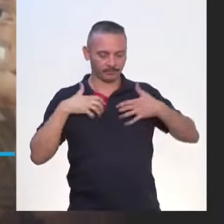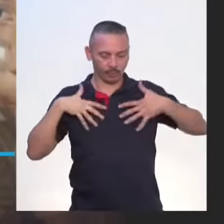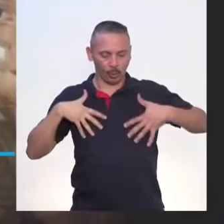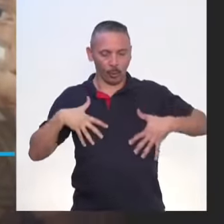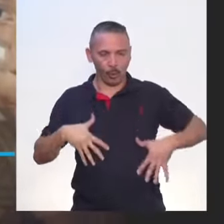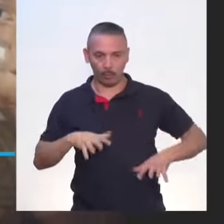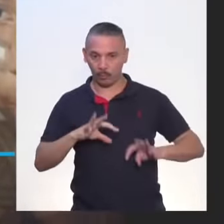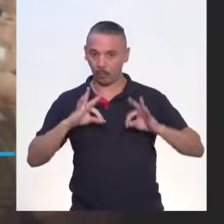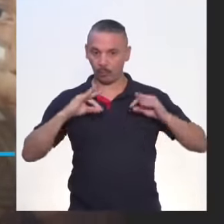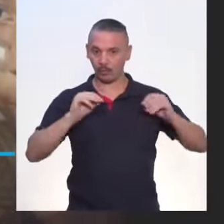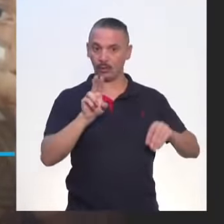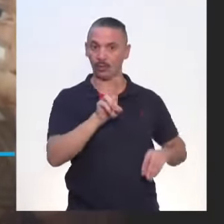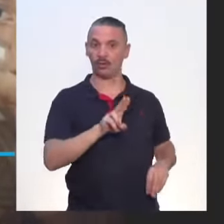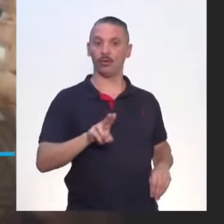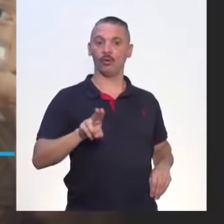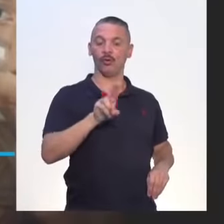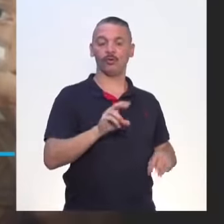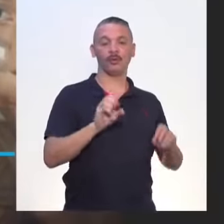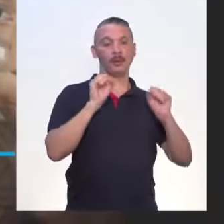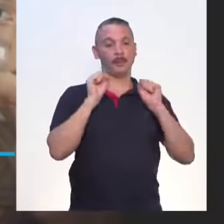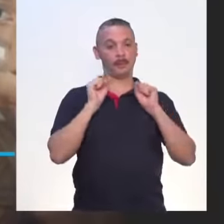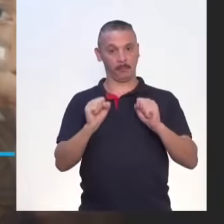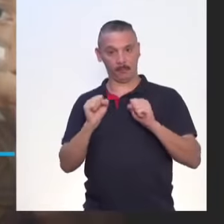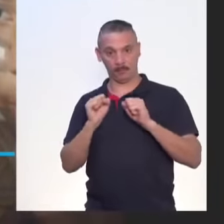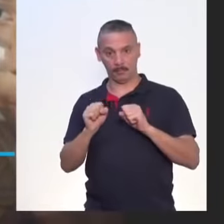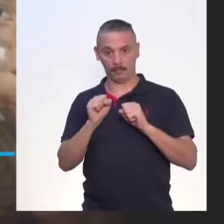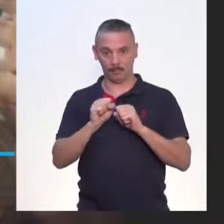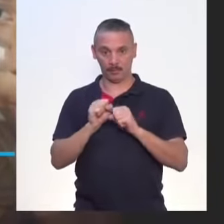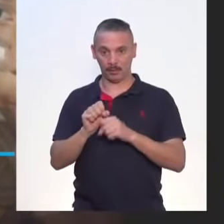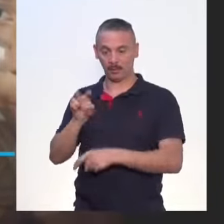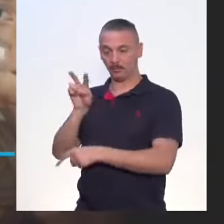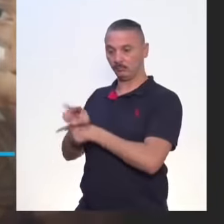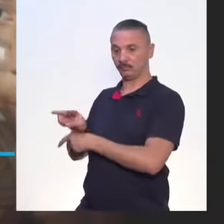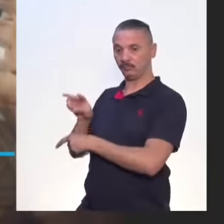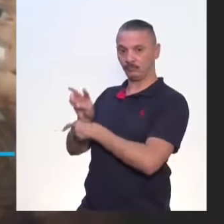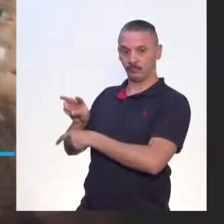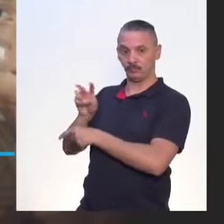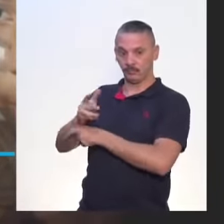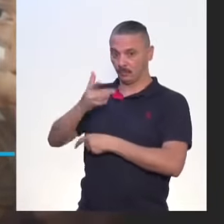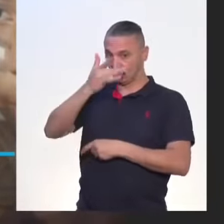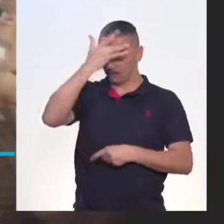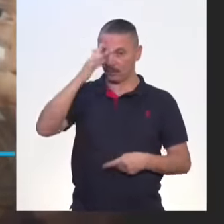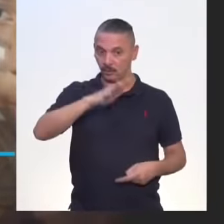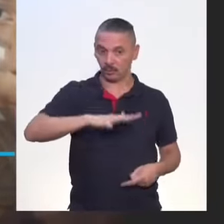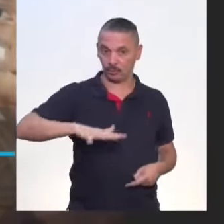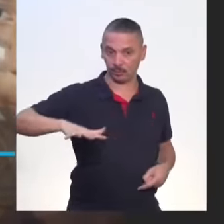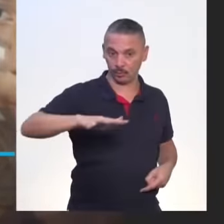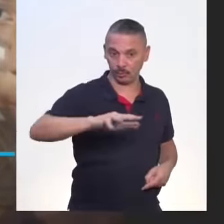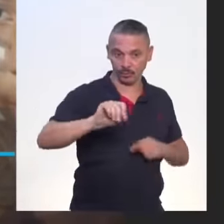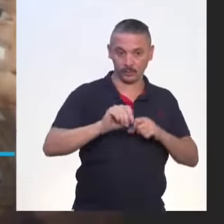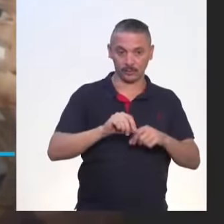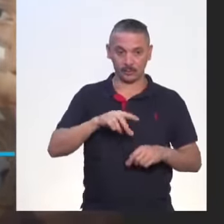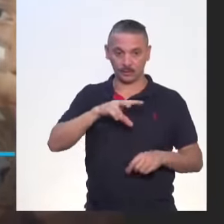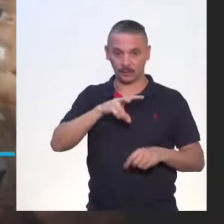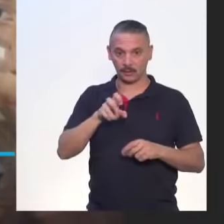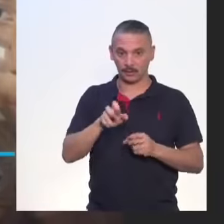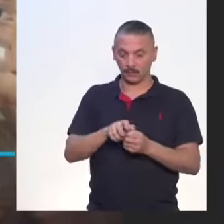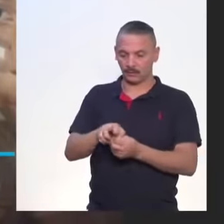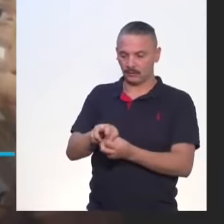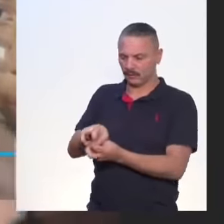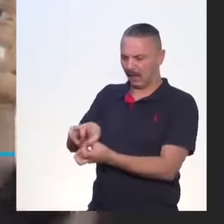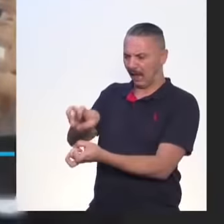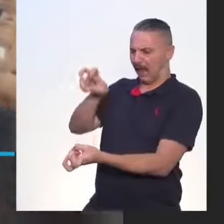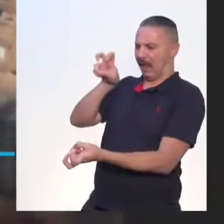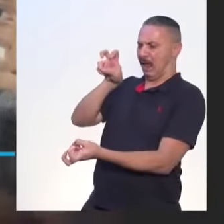corpo e você vai poder se proteger. Toda vez que você chegar perto de alguém, assim você